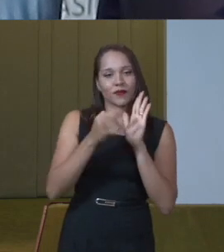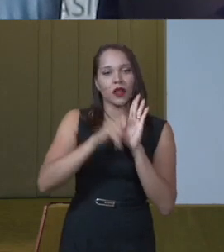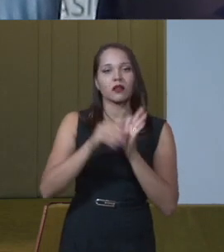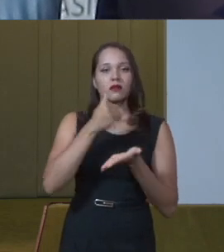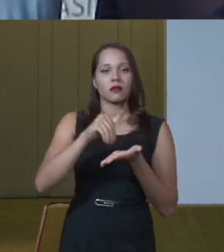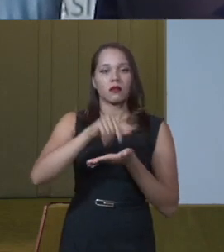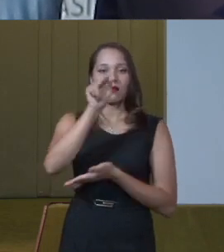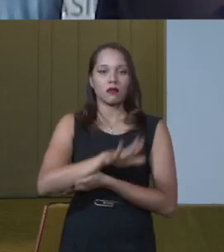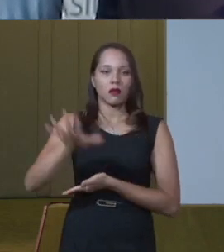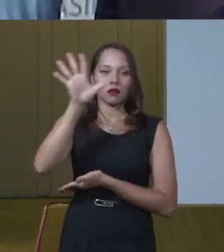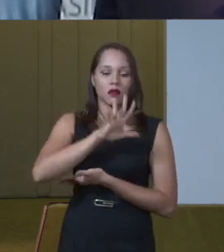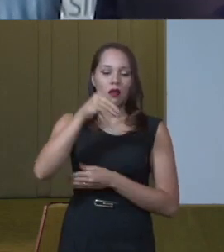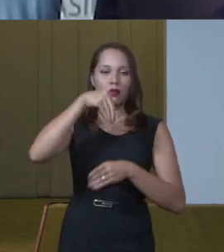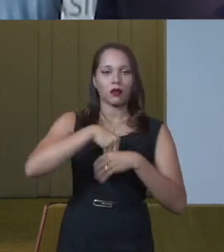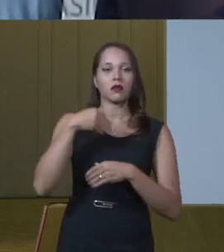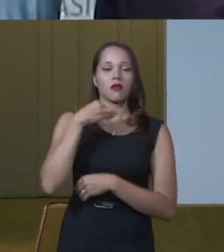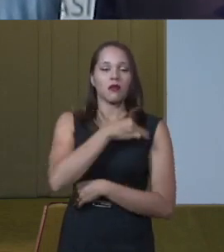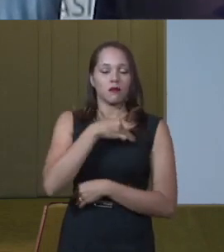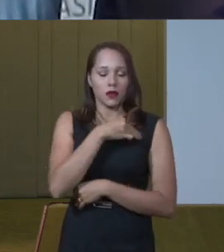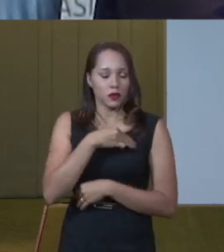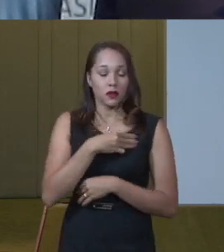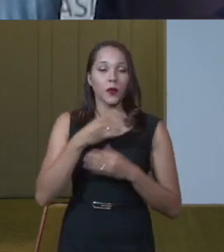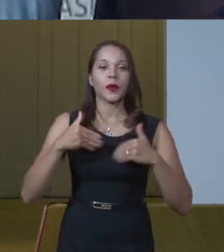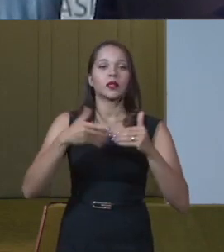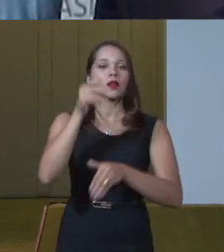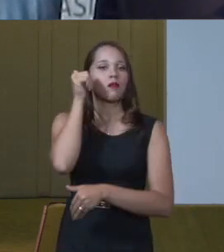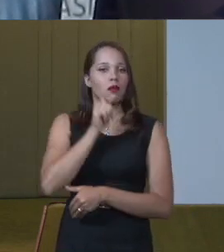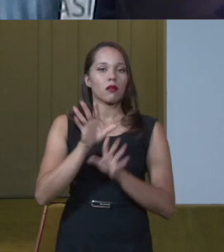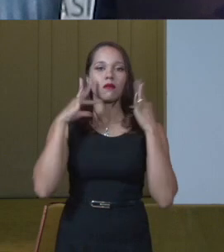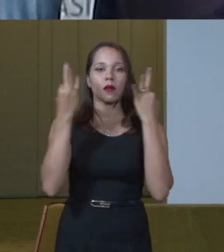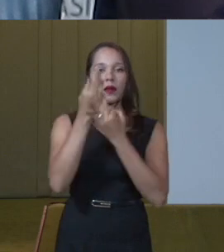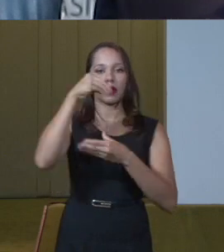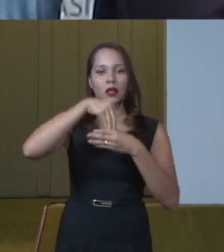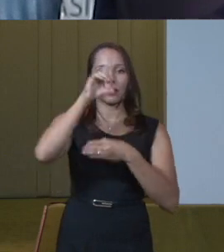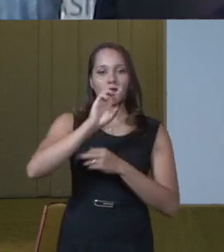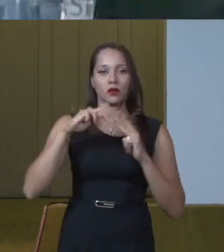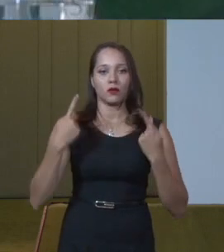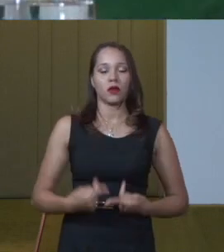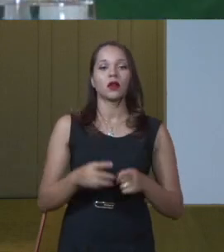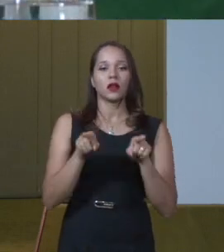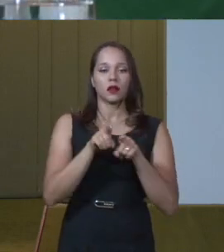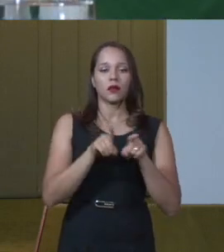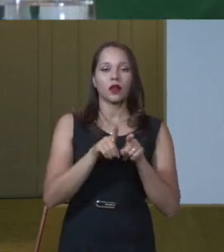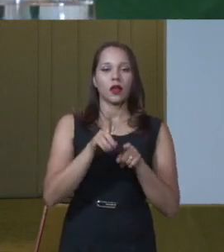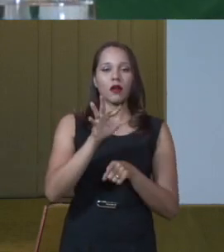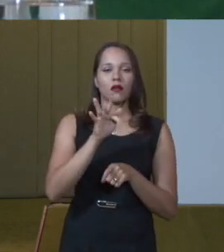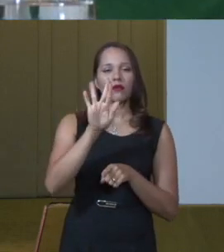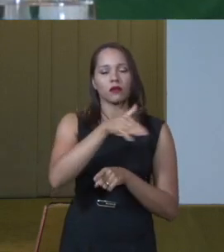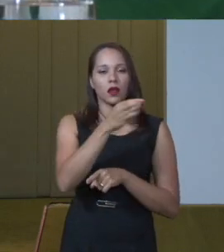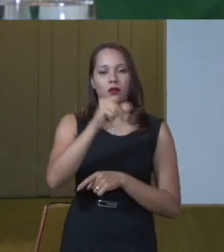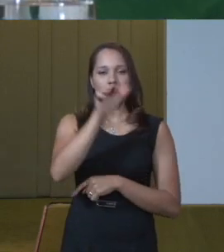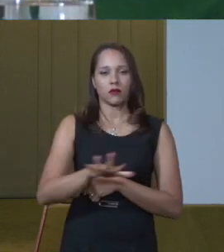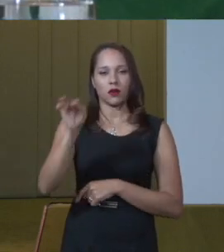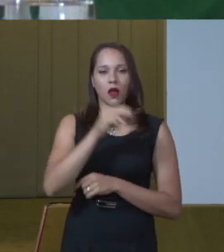secretarias nacionais no âmbito do Ministério da Mulher, da Família e dos Direitos Humanos e da Fundação Nacional do Índio. Os compromissos